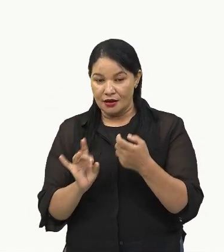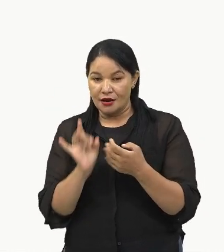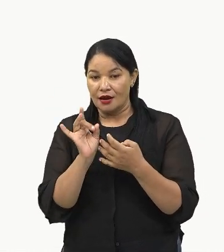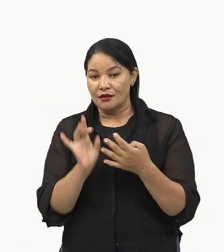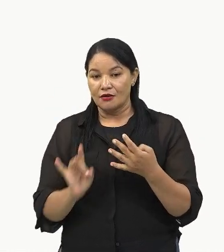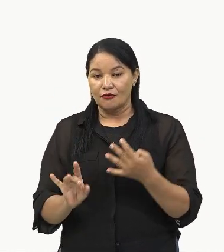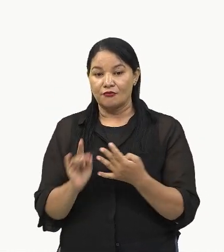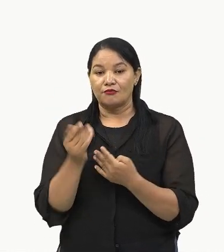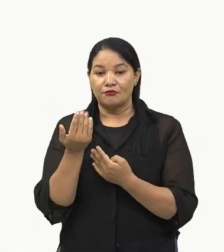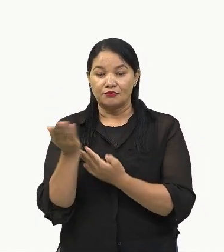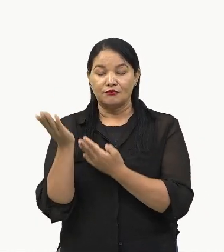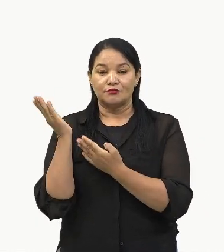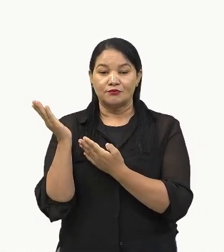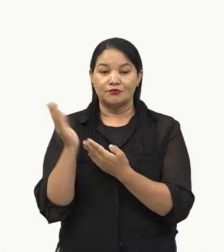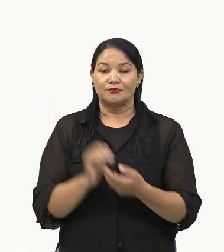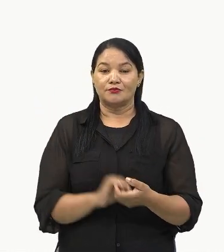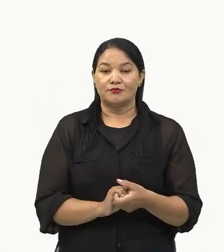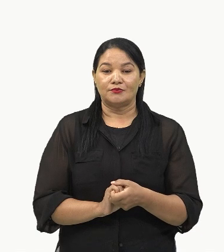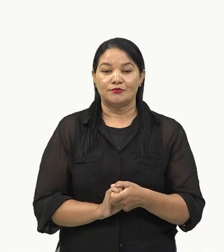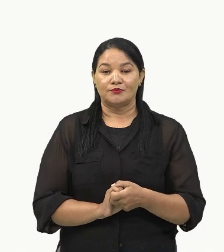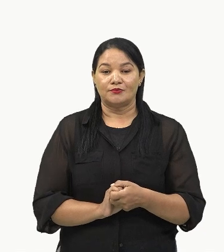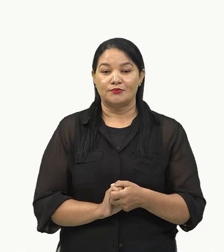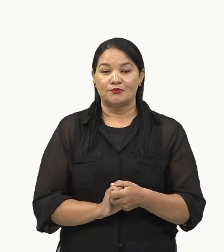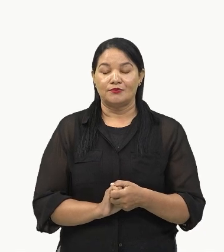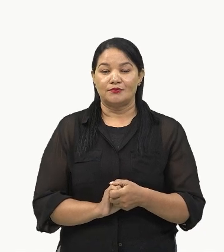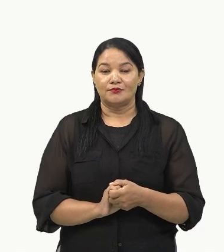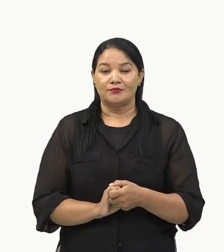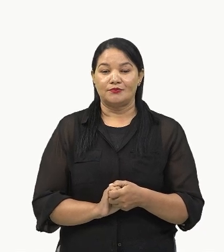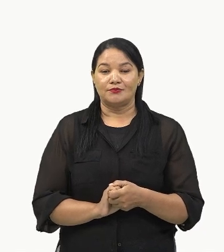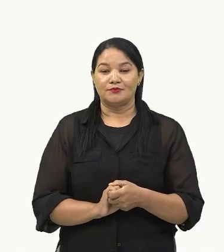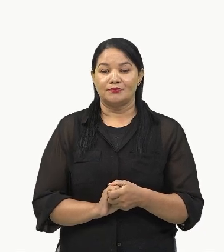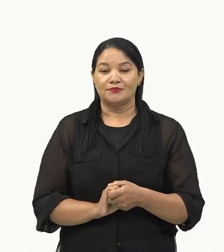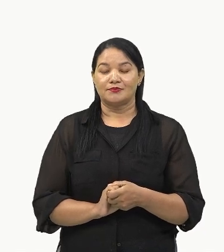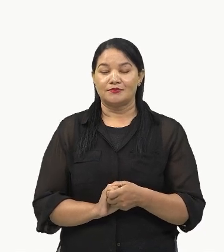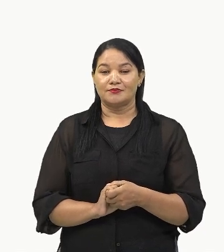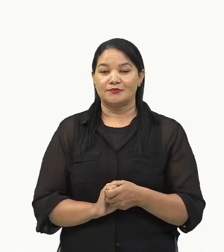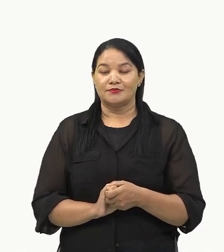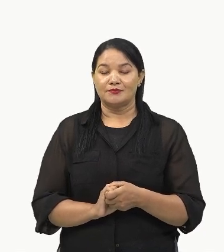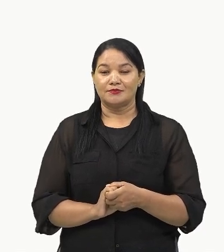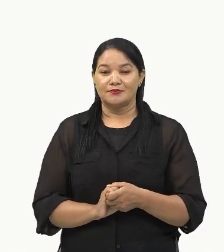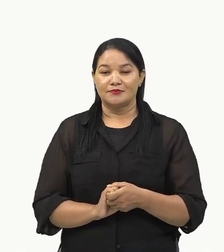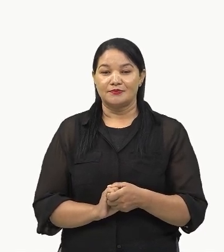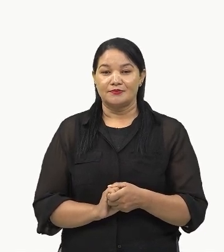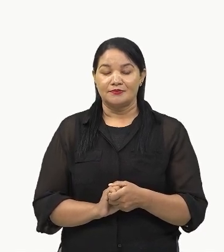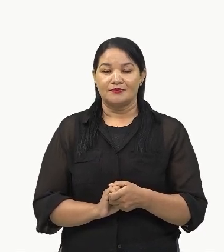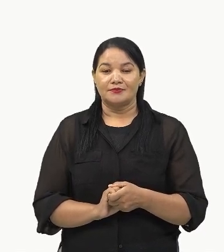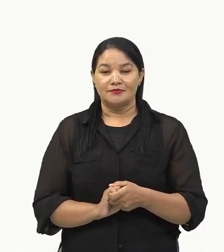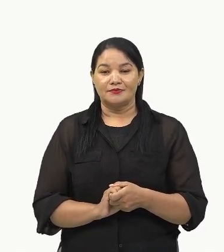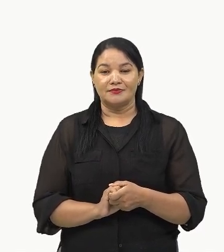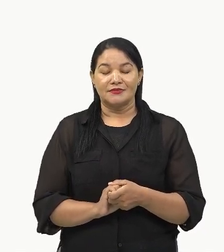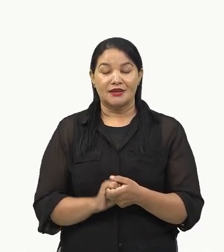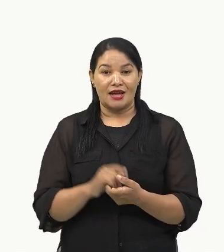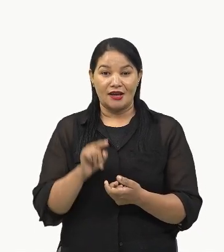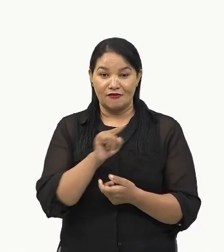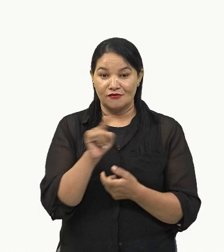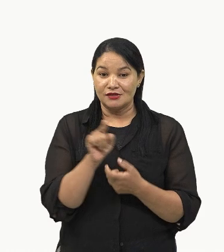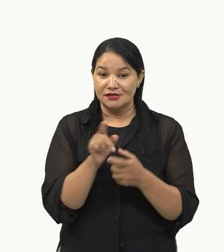hemos dicho, vosotros habéis dicho, ellos han dicho. E aí vocês perceberam,